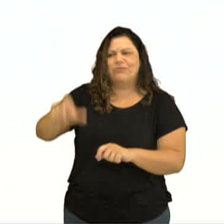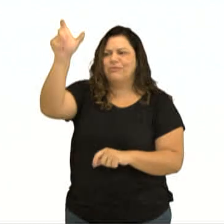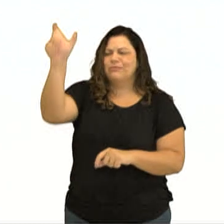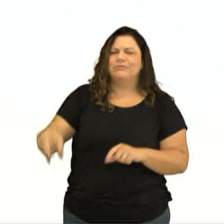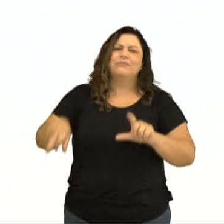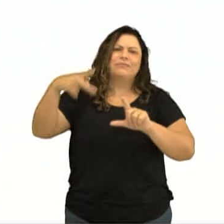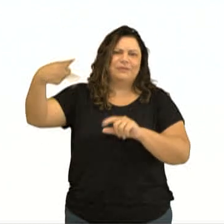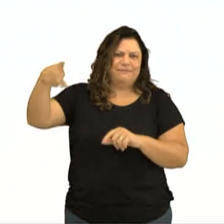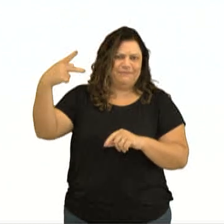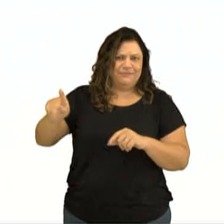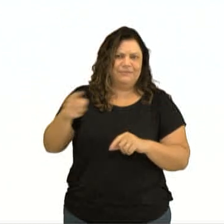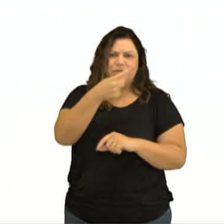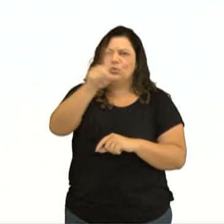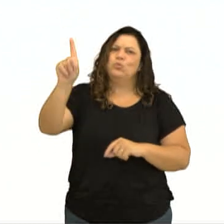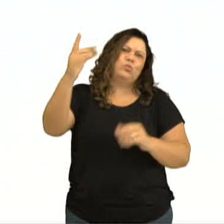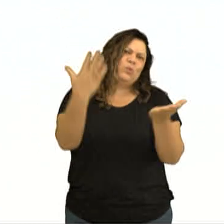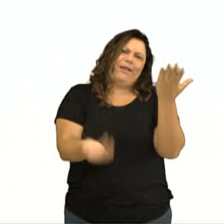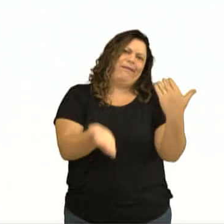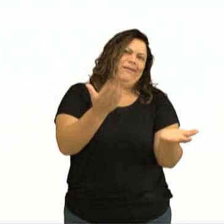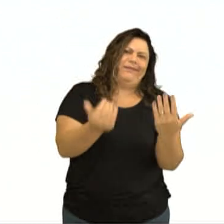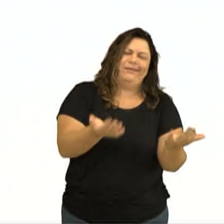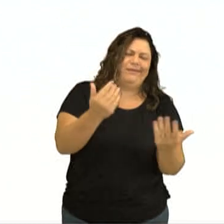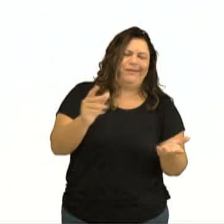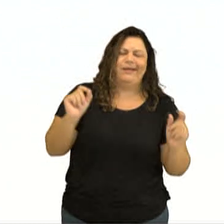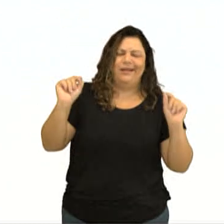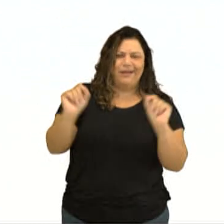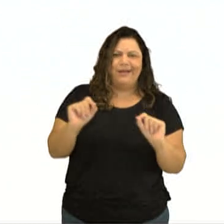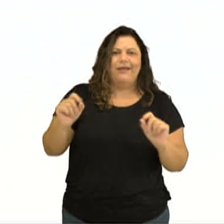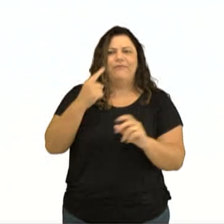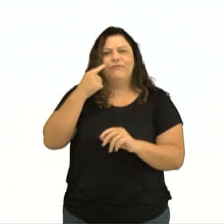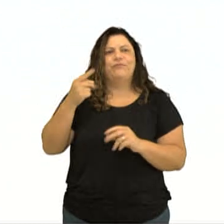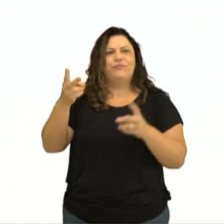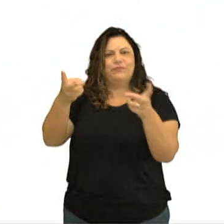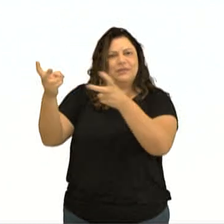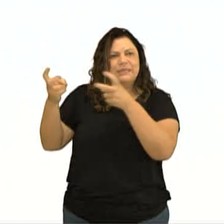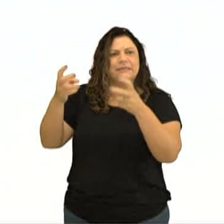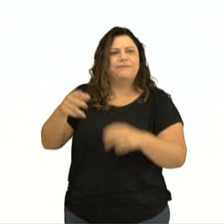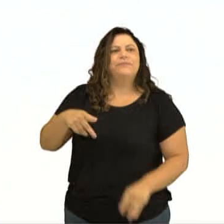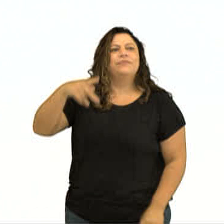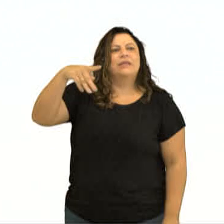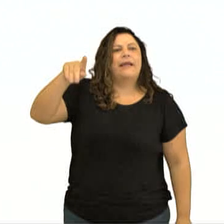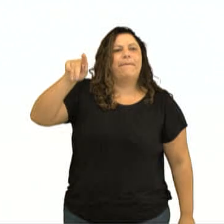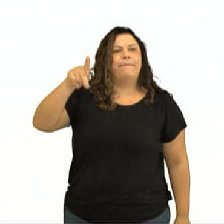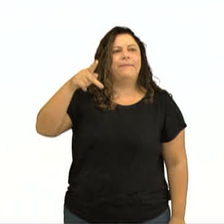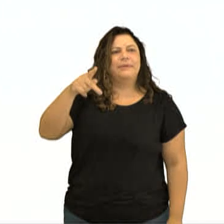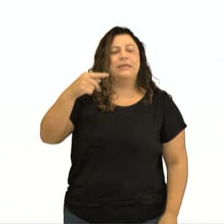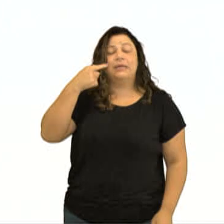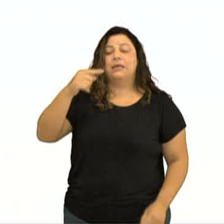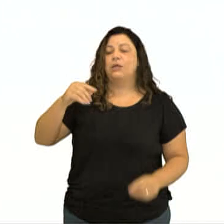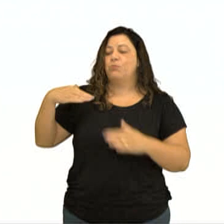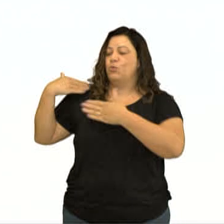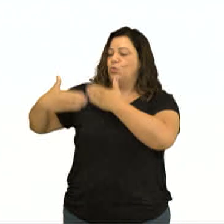carga leve, e assombrou Peter por toda a sua vida.